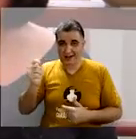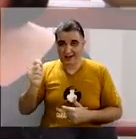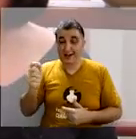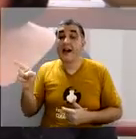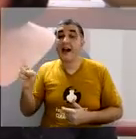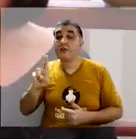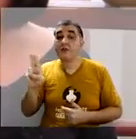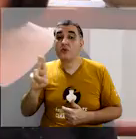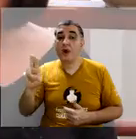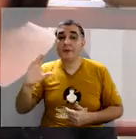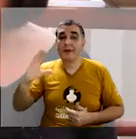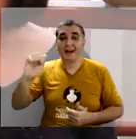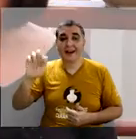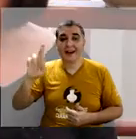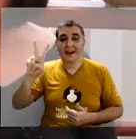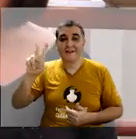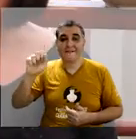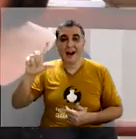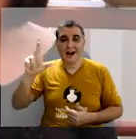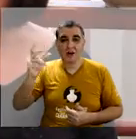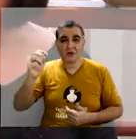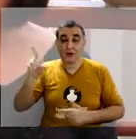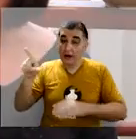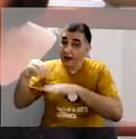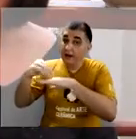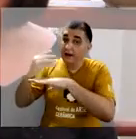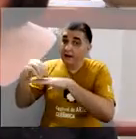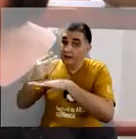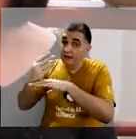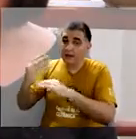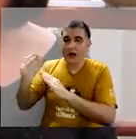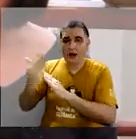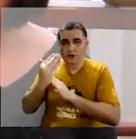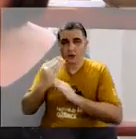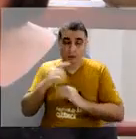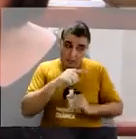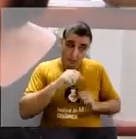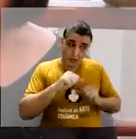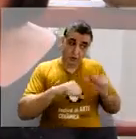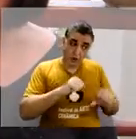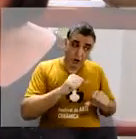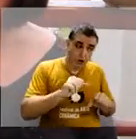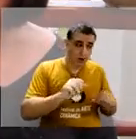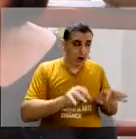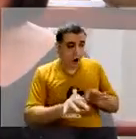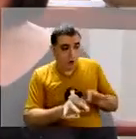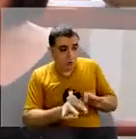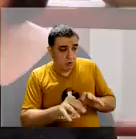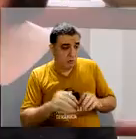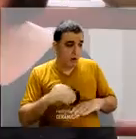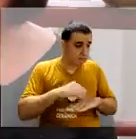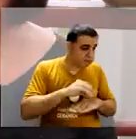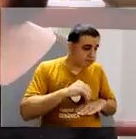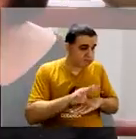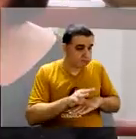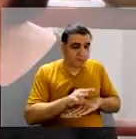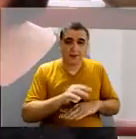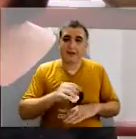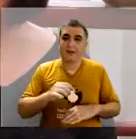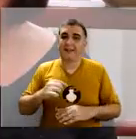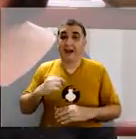me deu uma luz, né? Ele me ajudou, falou, não, muda isso daqui e você consegue. E aí a gente